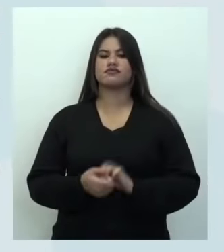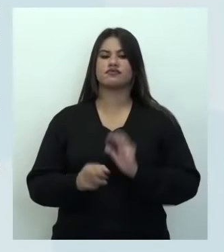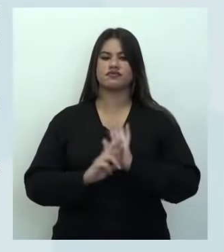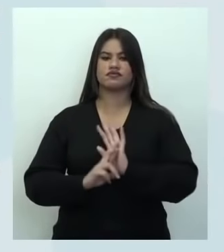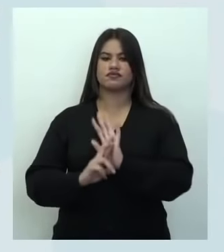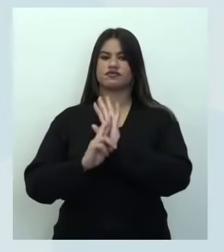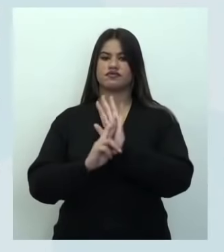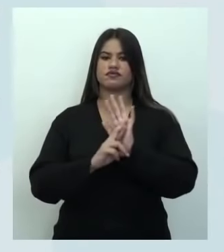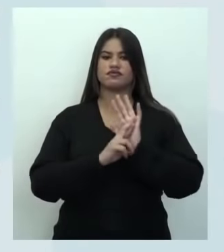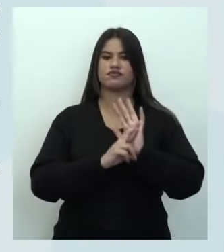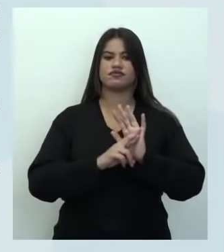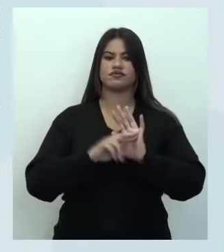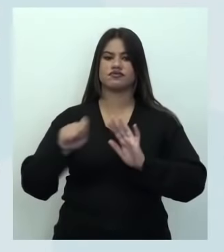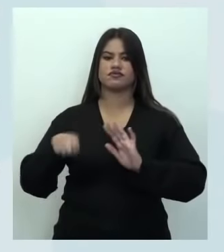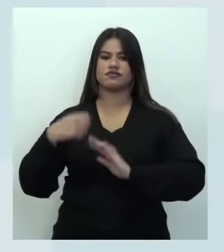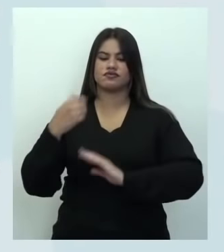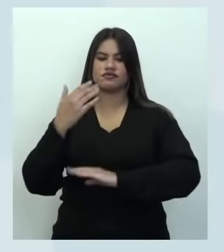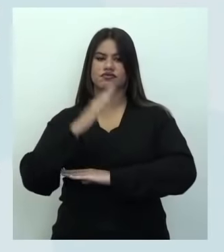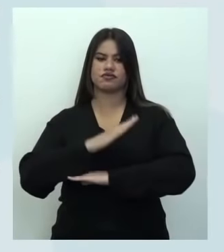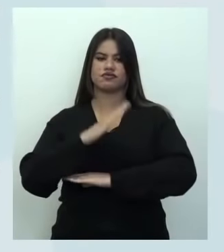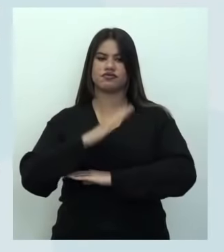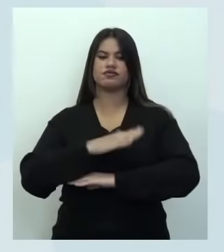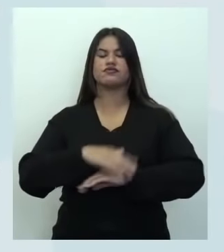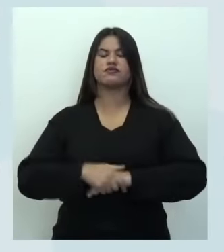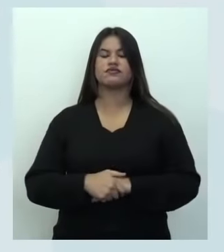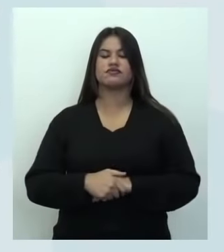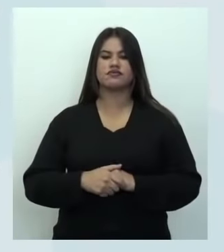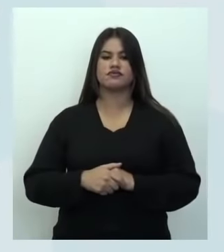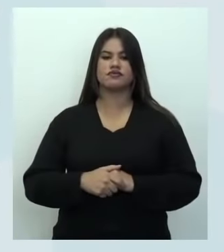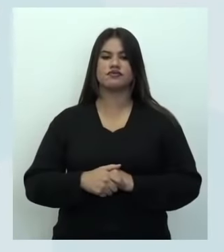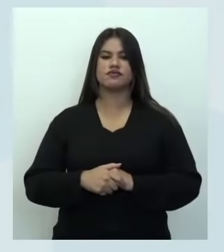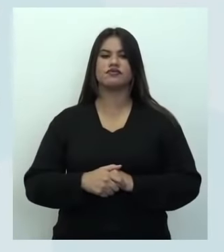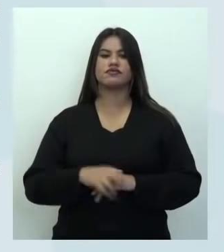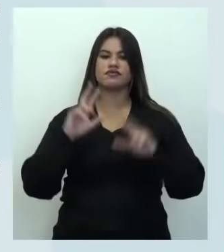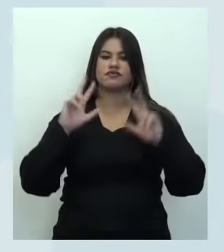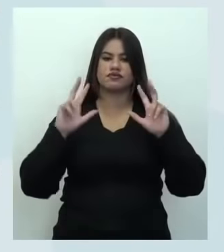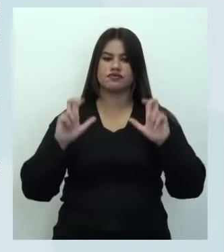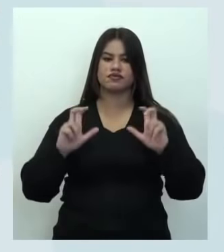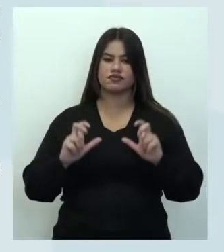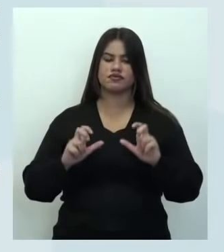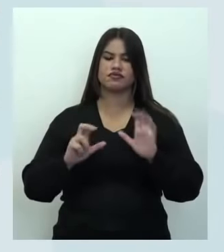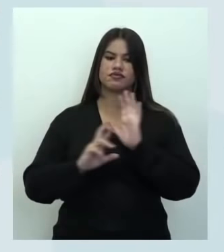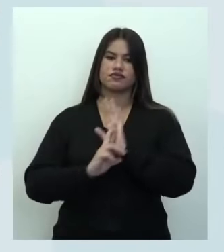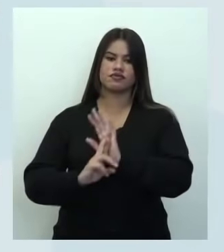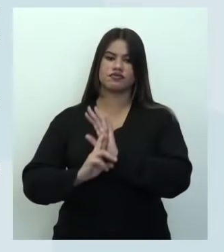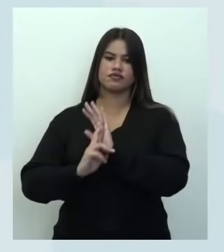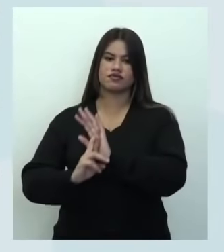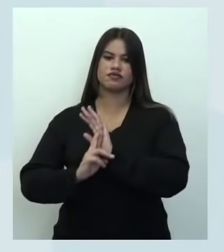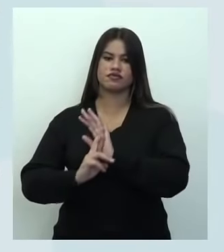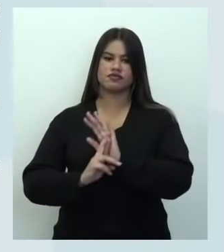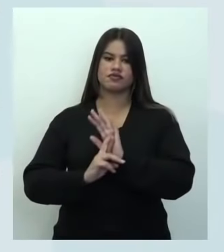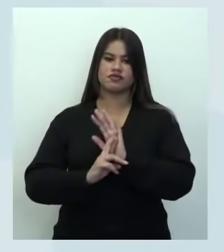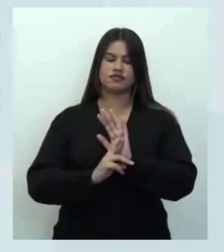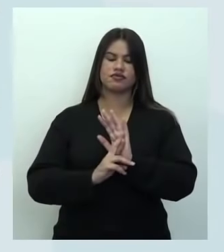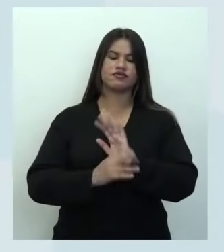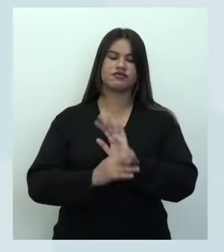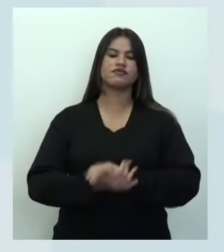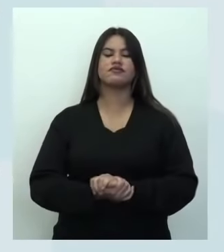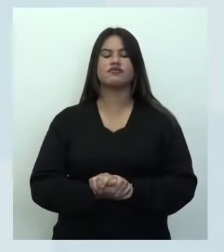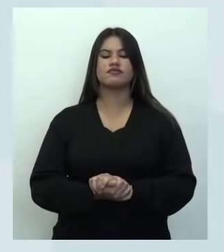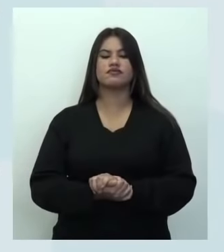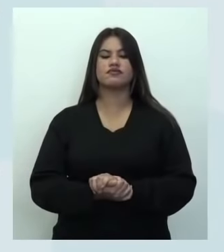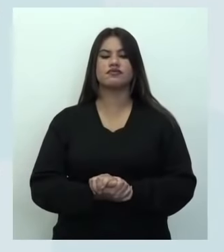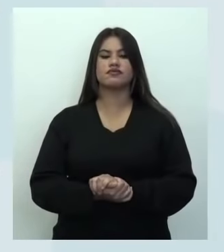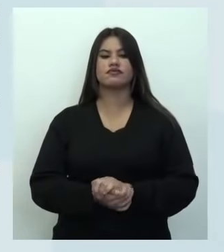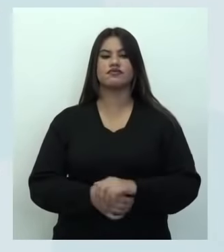representações cartográficas. Está relacionada à unidade temática Formas de Representação e Pensamento Espacial e o